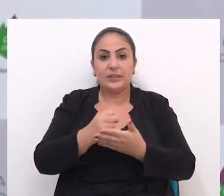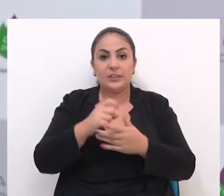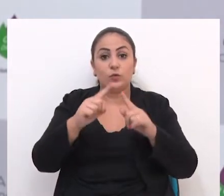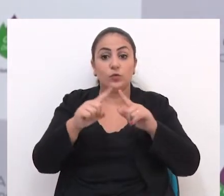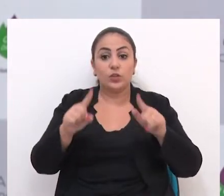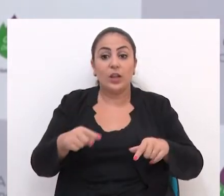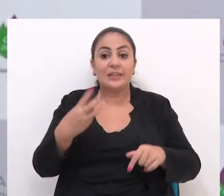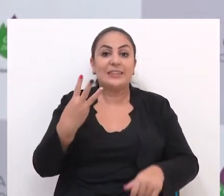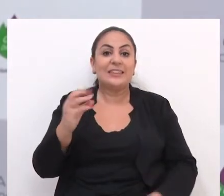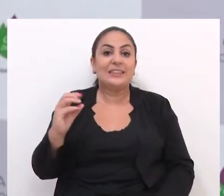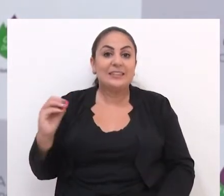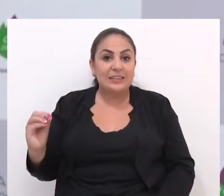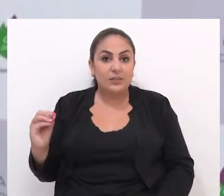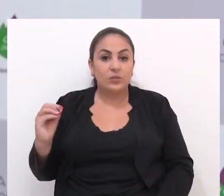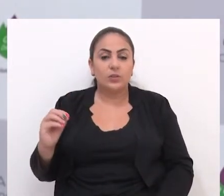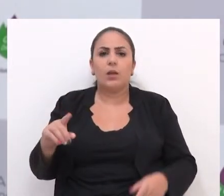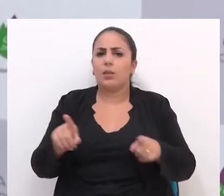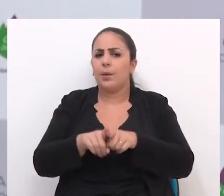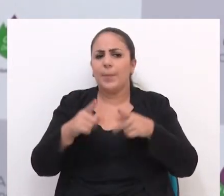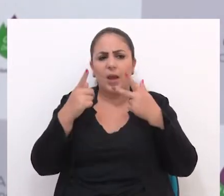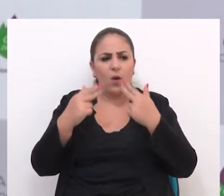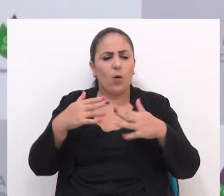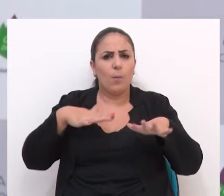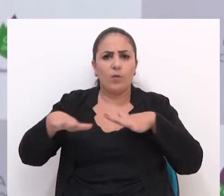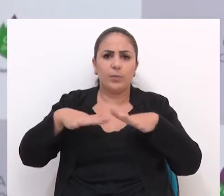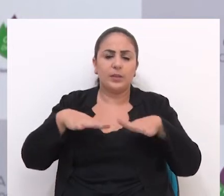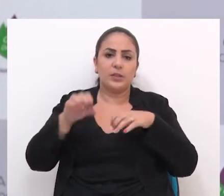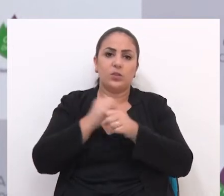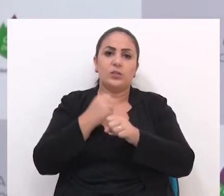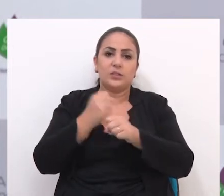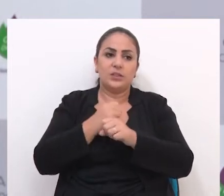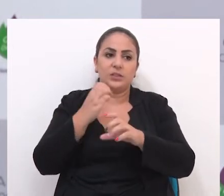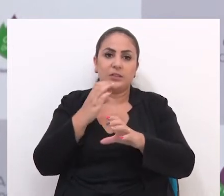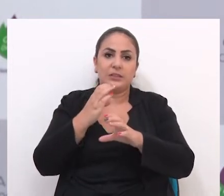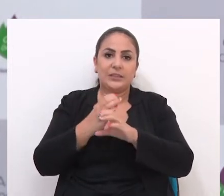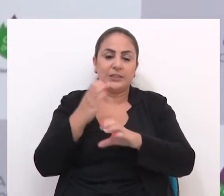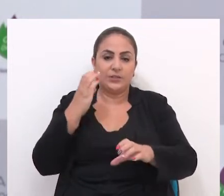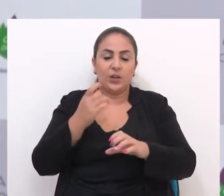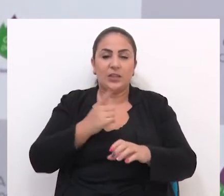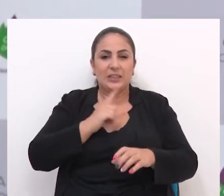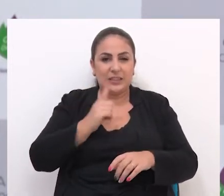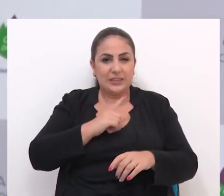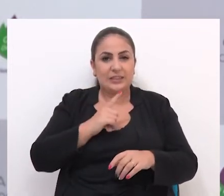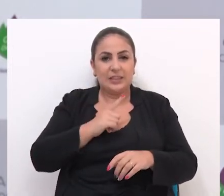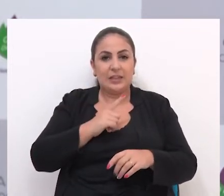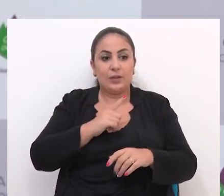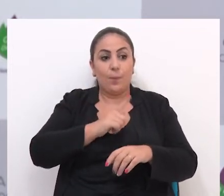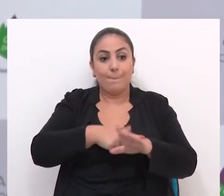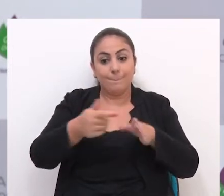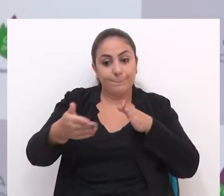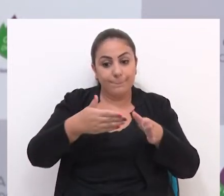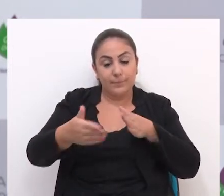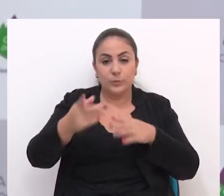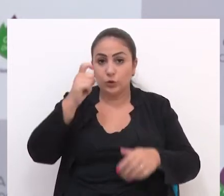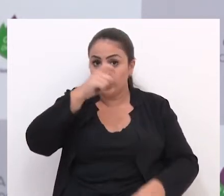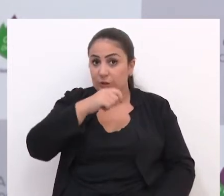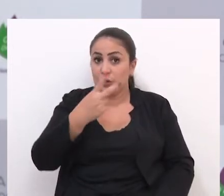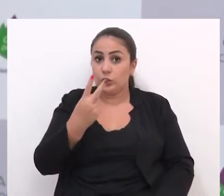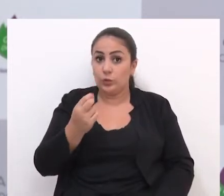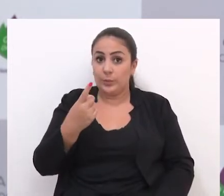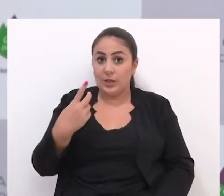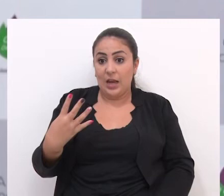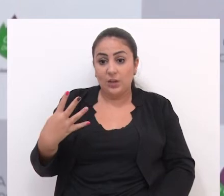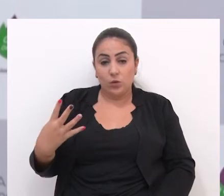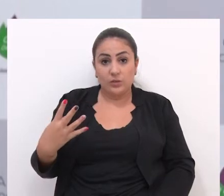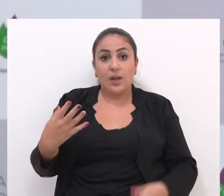300 pessoas e também fomenta esse mercado da construção civil, que é um mercado que teve uma fase difícil, uma crise